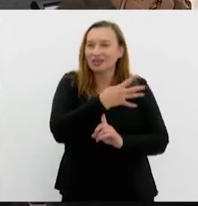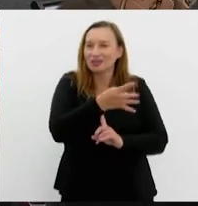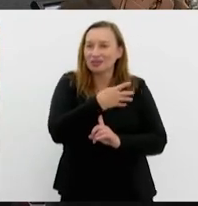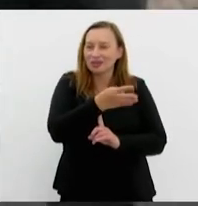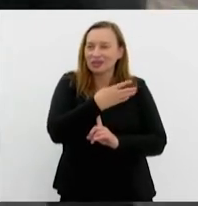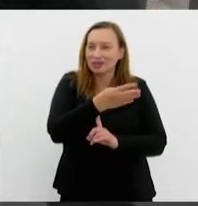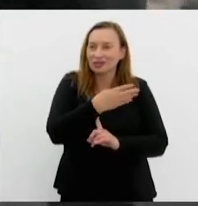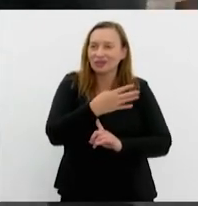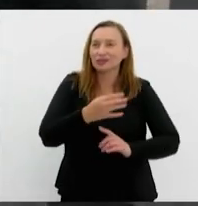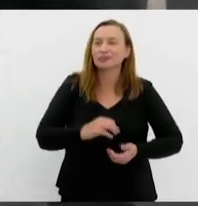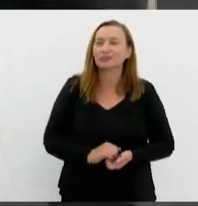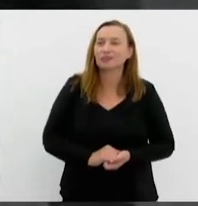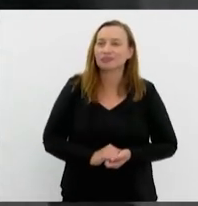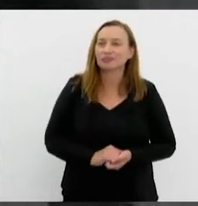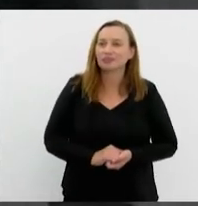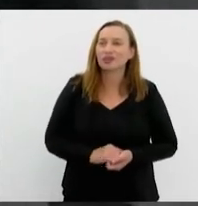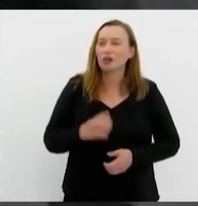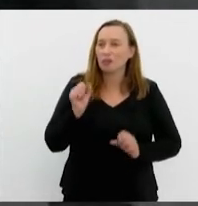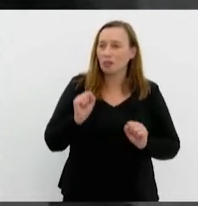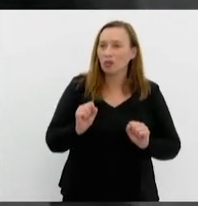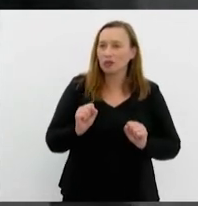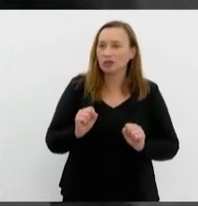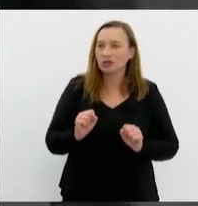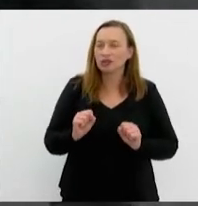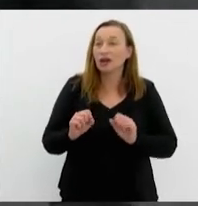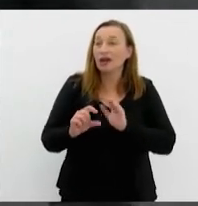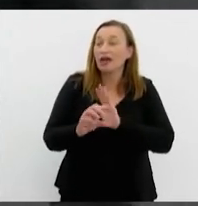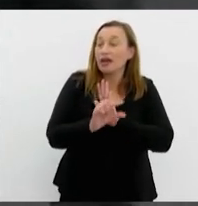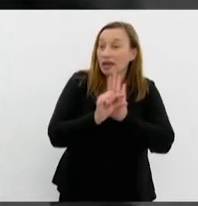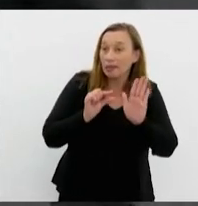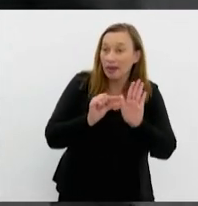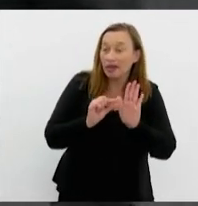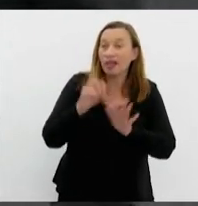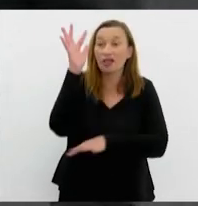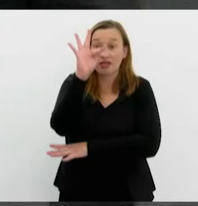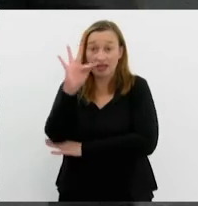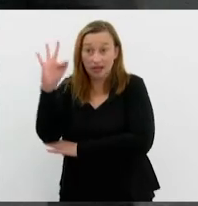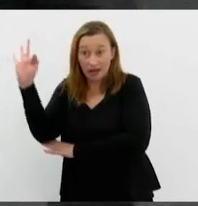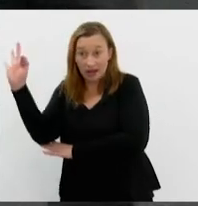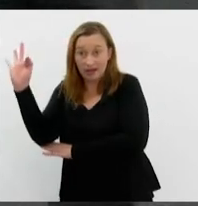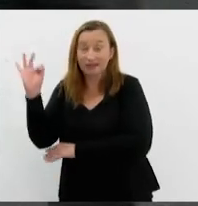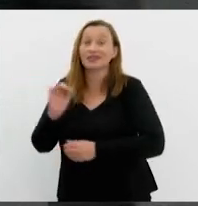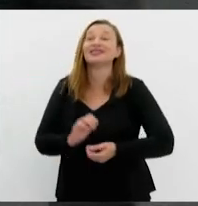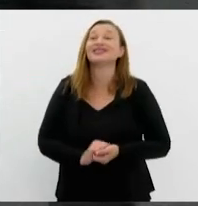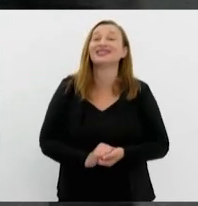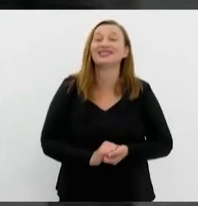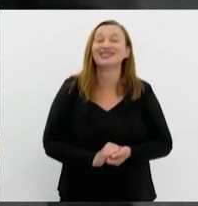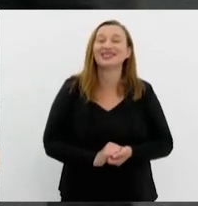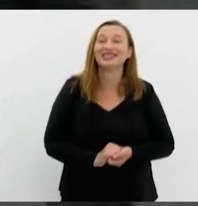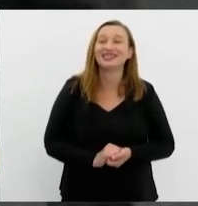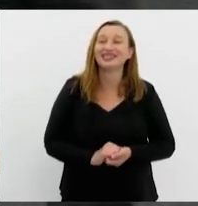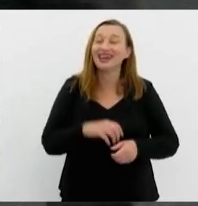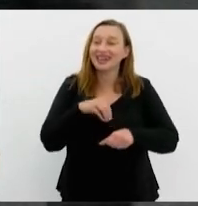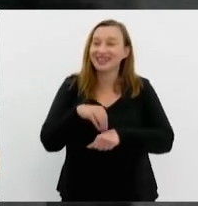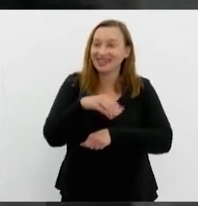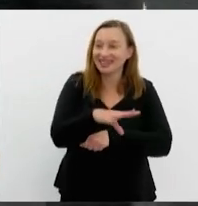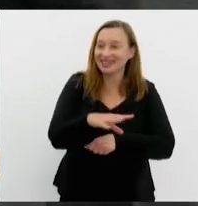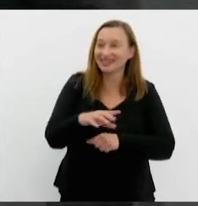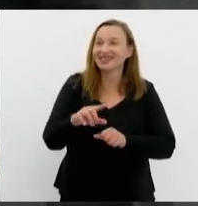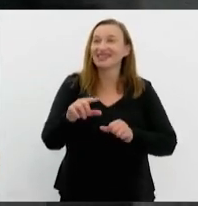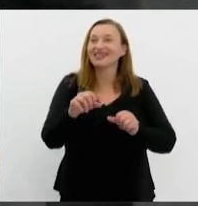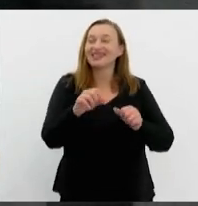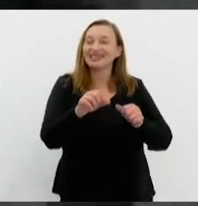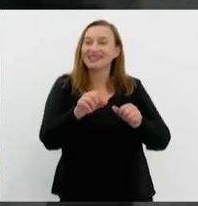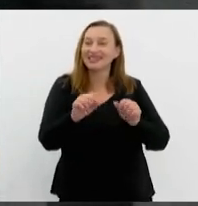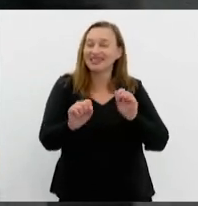para isso, o como a gente pode buscar emendas federais, o quanto que a gente pode colocar emendas positivas. Então, essa indicação legislativa, ela vem no sentido